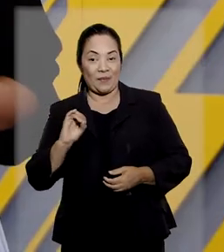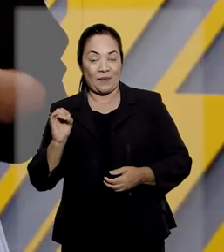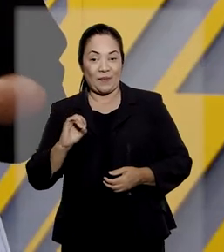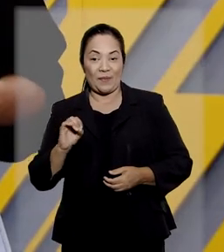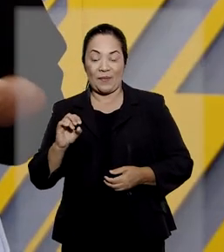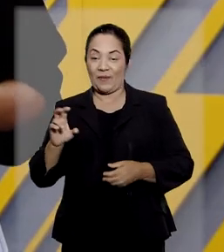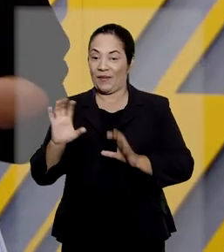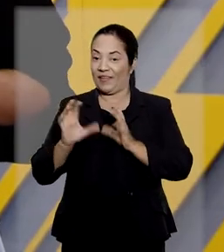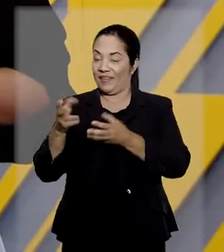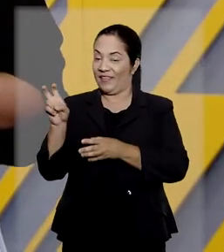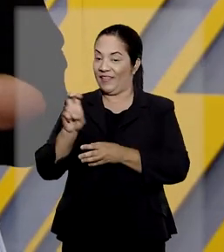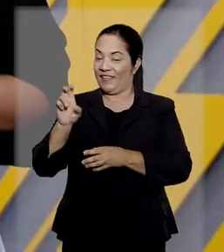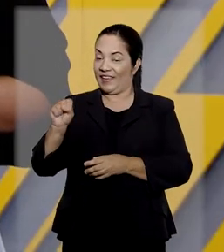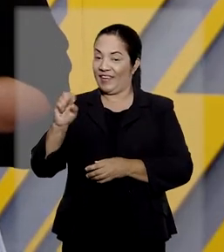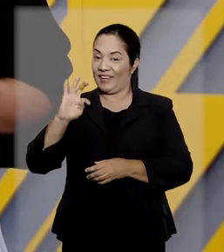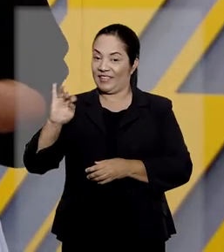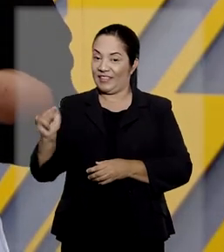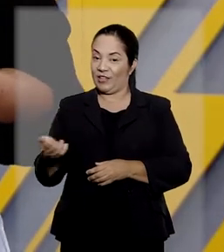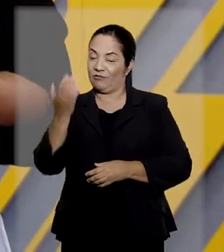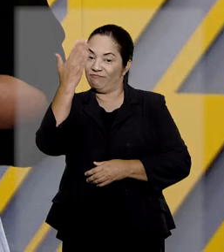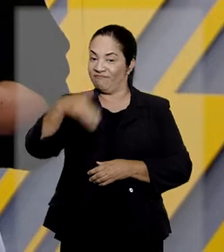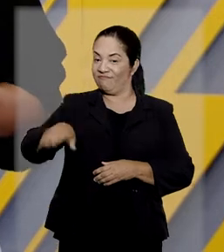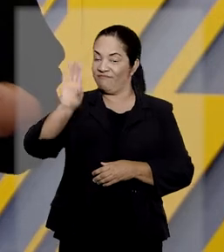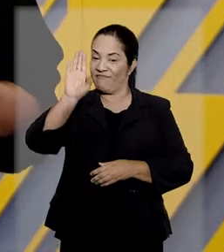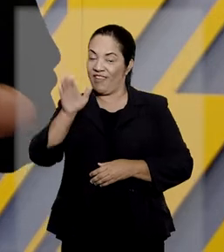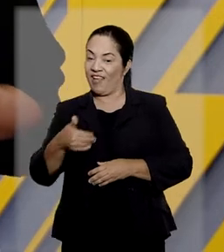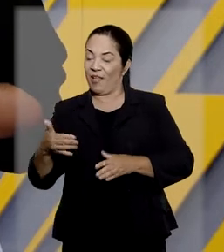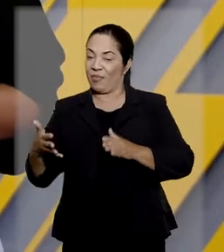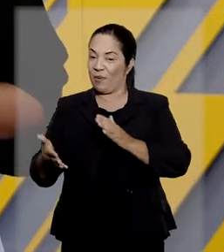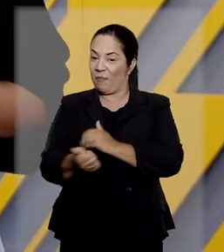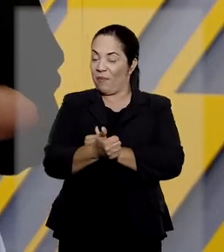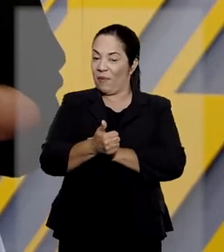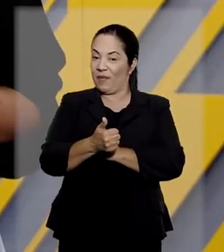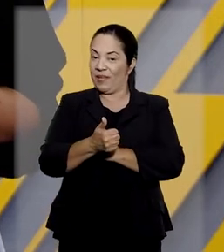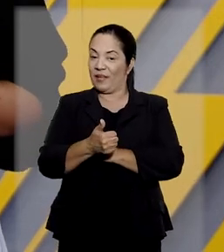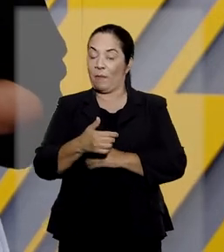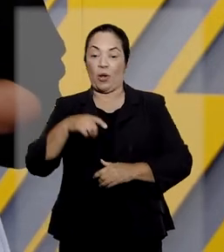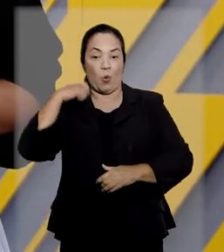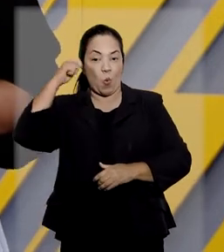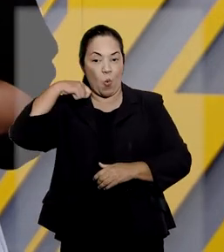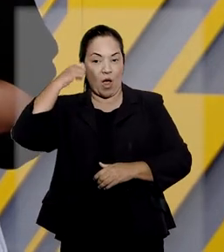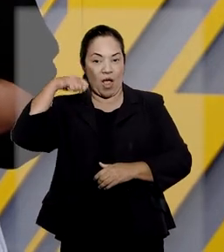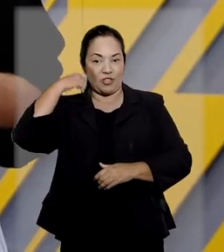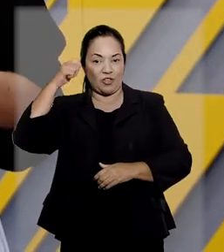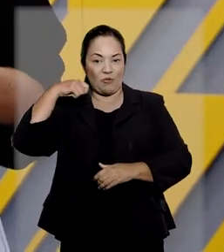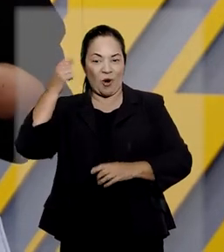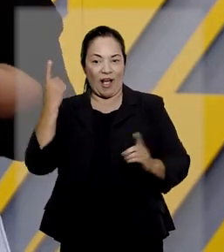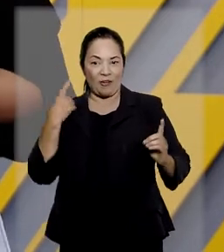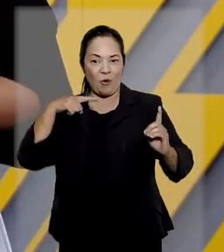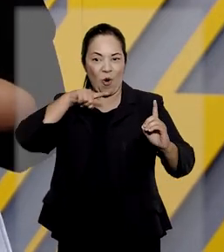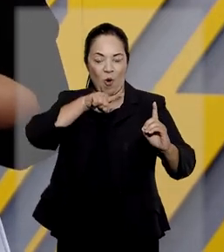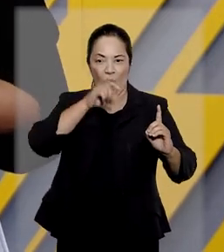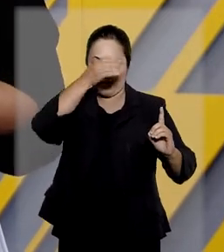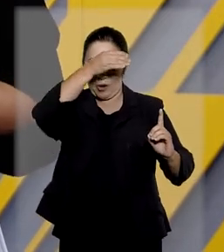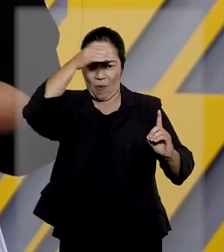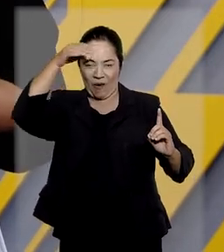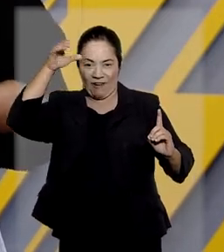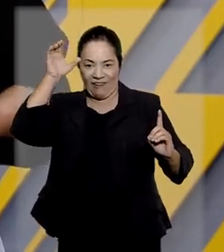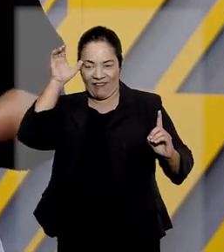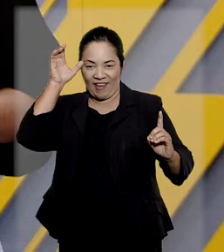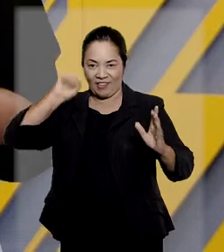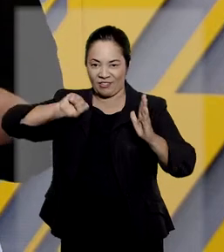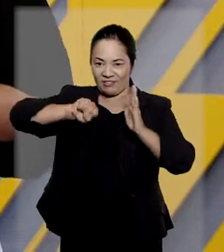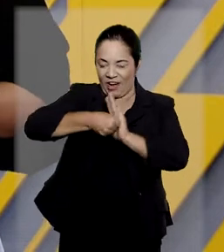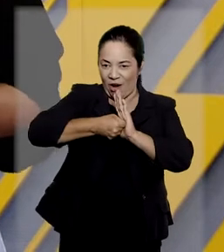Olá! A quinta turma do STJ declarou nula a delação premiada feita por um advogado contra o próprio cliente